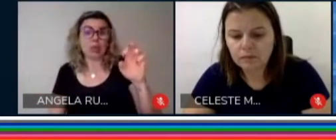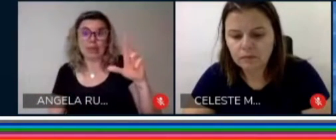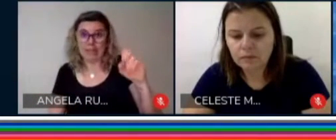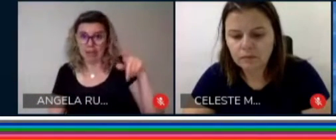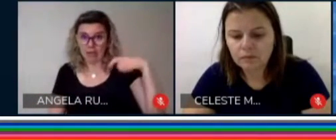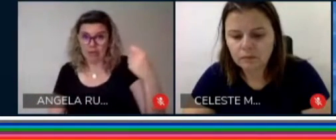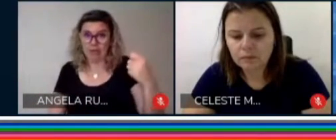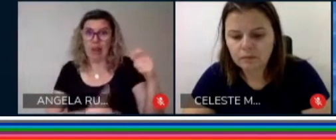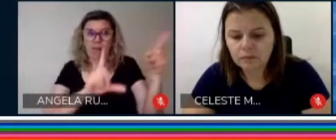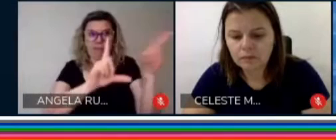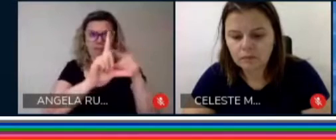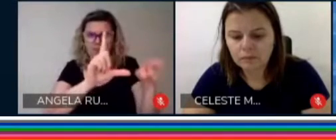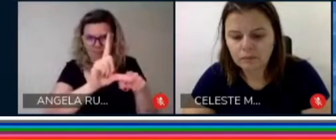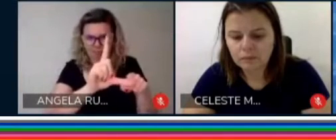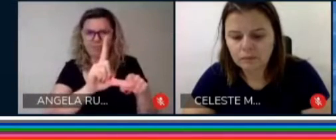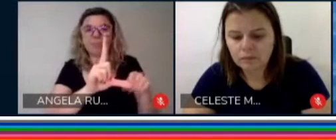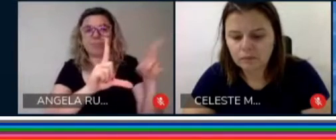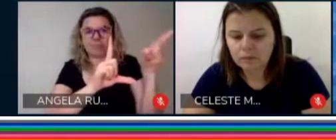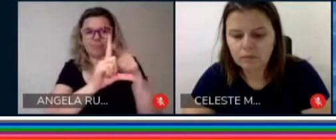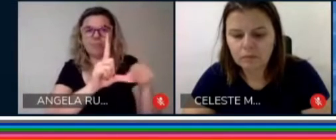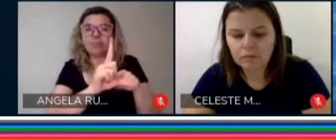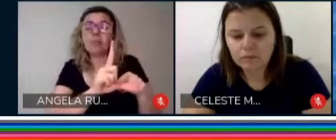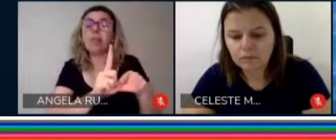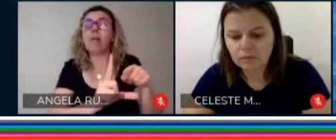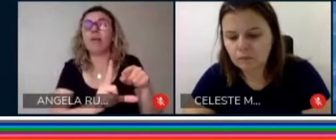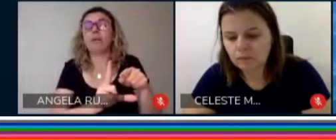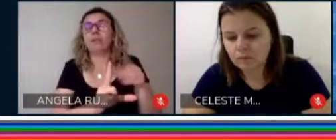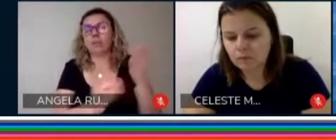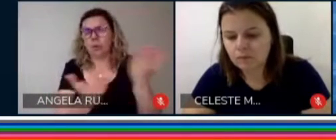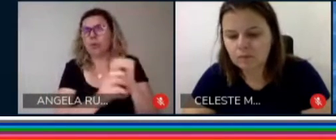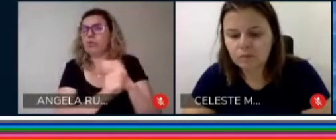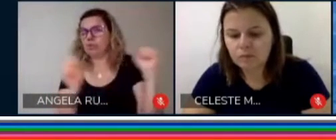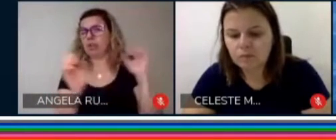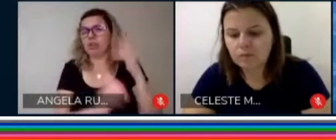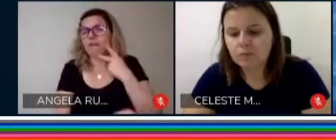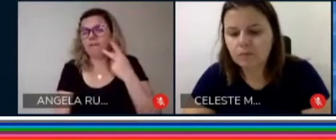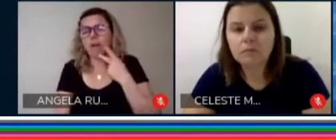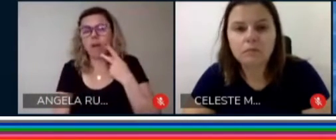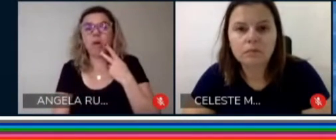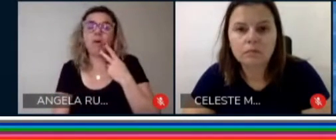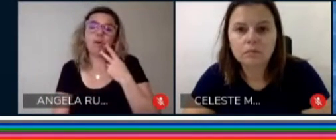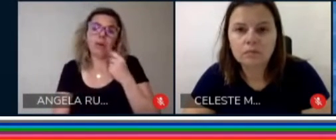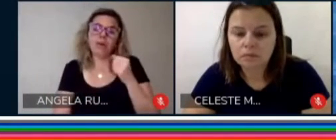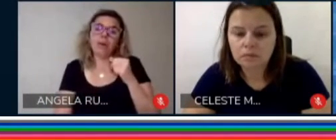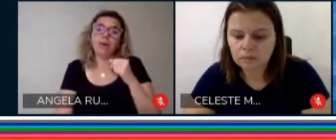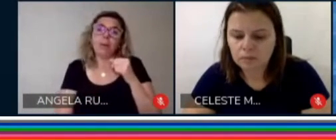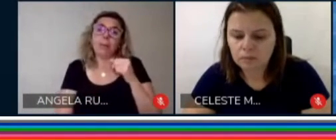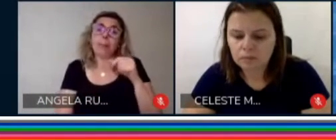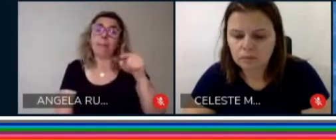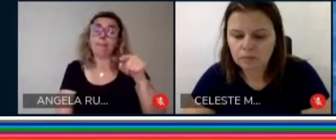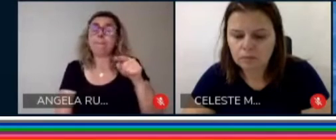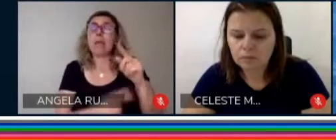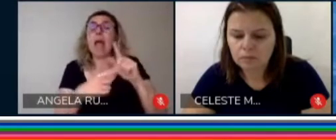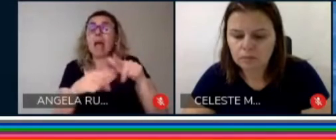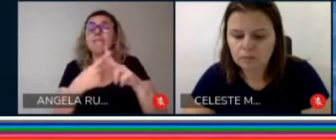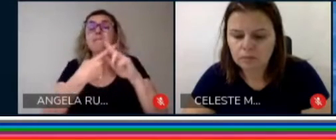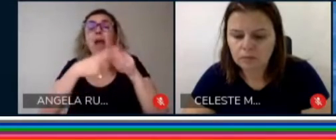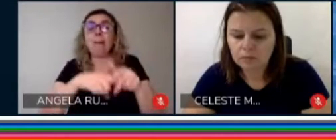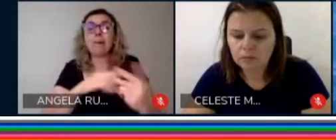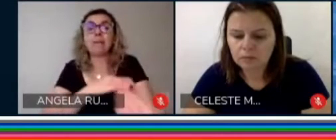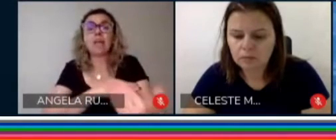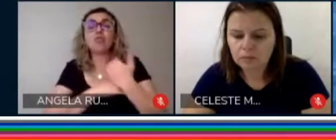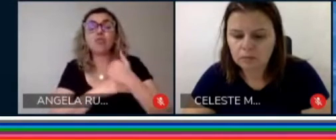Os gerenciadores de referências, então, como eu falei de manhã para vocês, né, mas aqui está mais bonitinho, eles são ferramentas para organizar